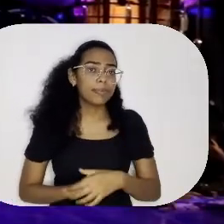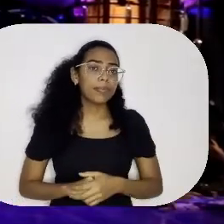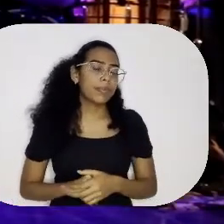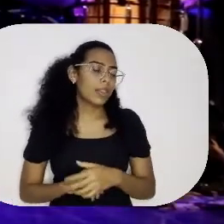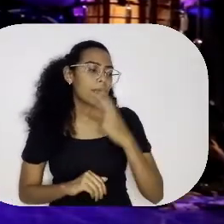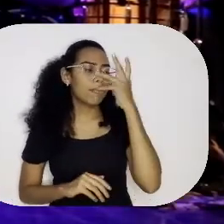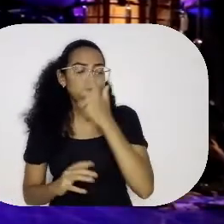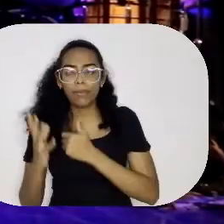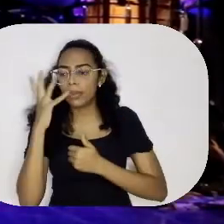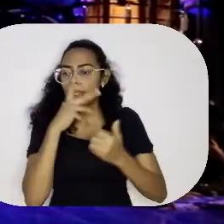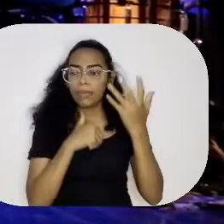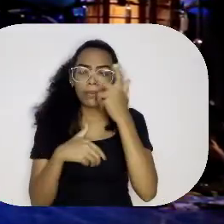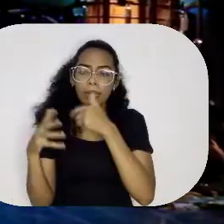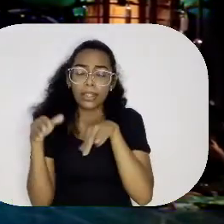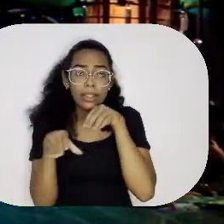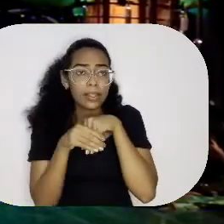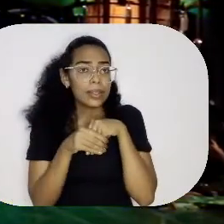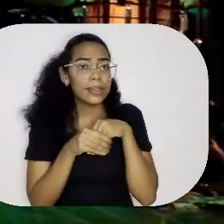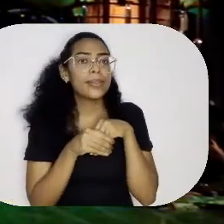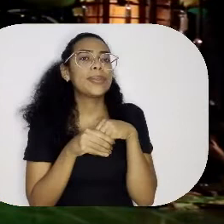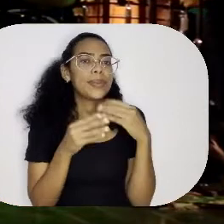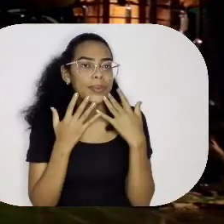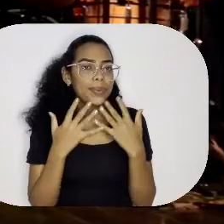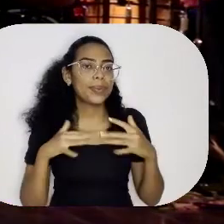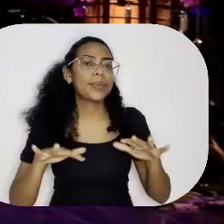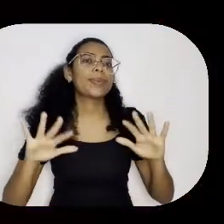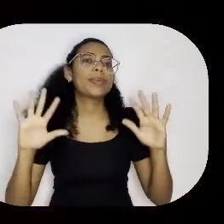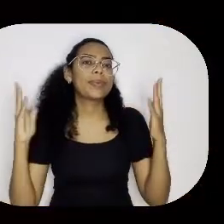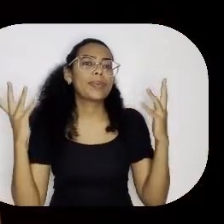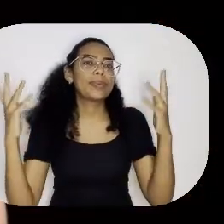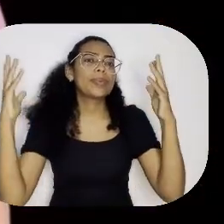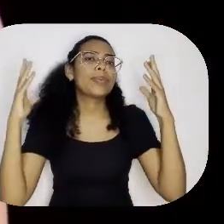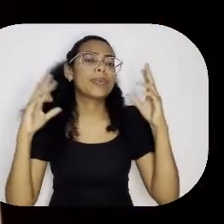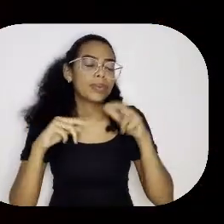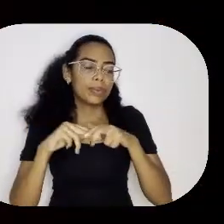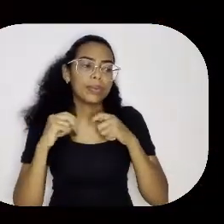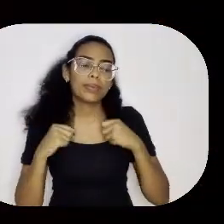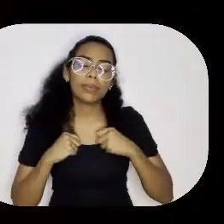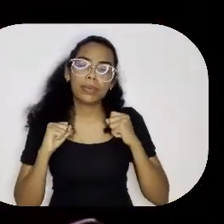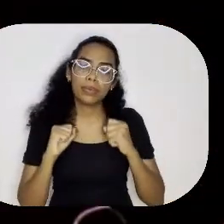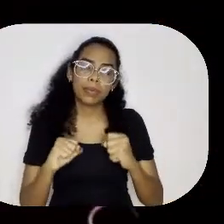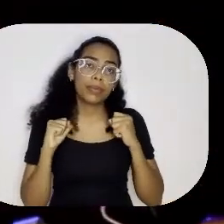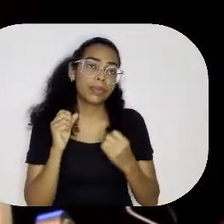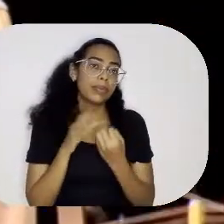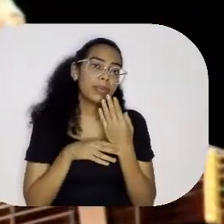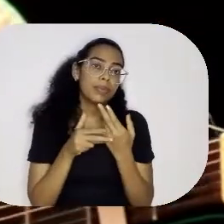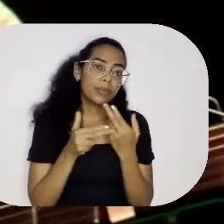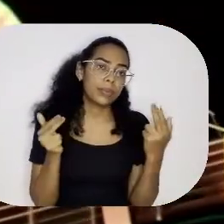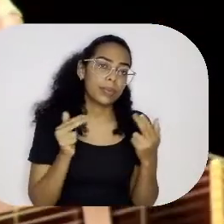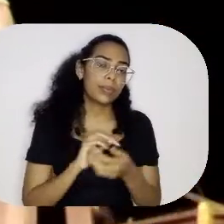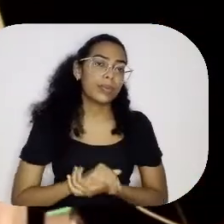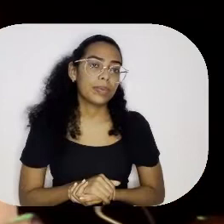É tanta beleza que só a natureza pode criar.